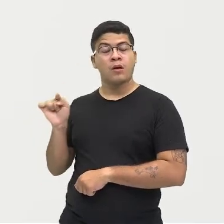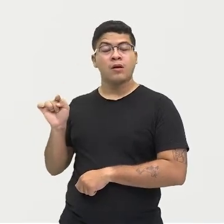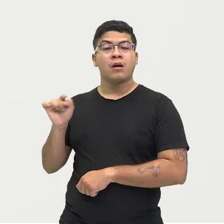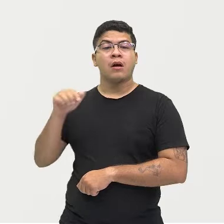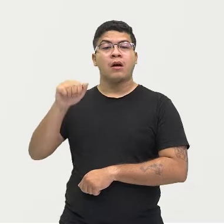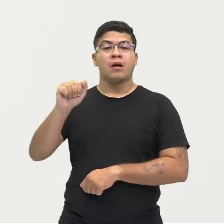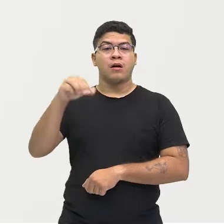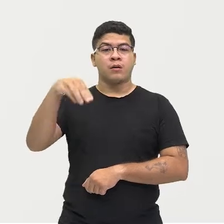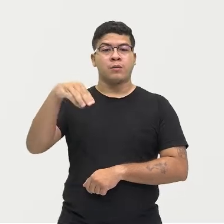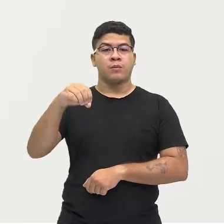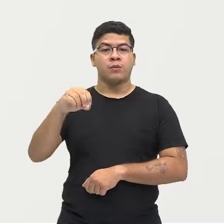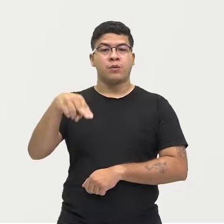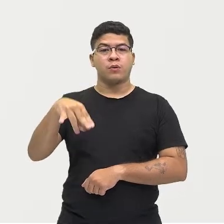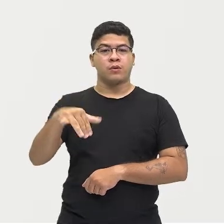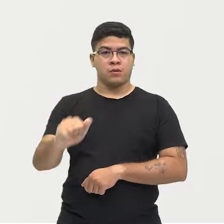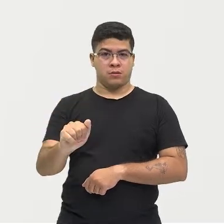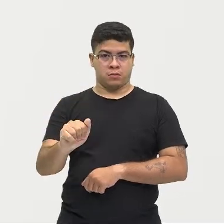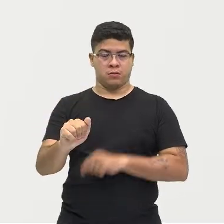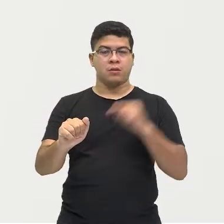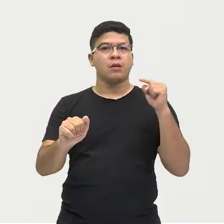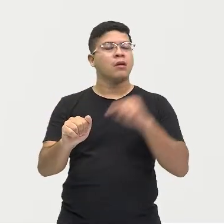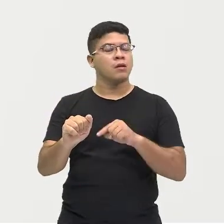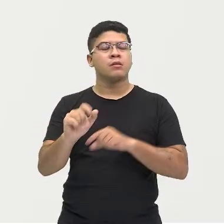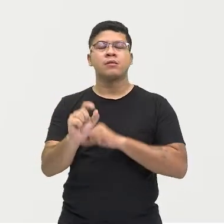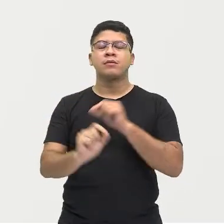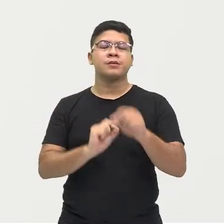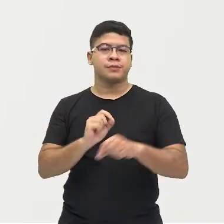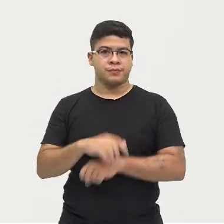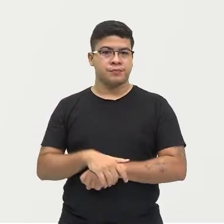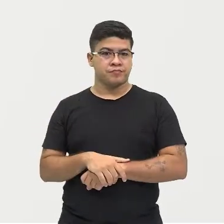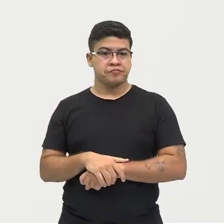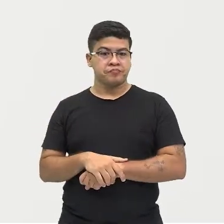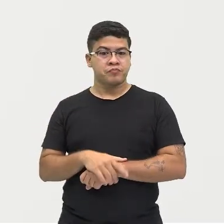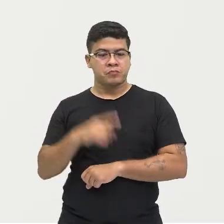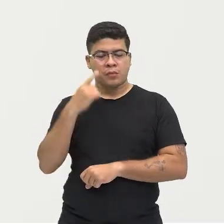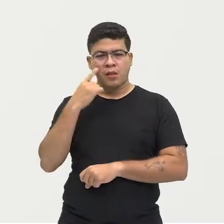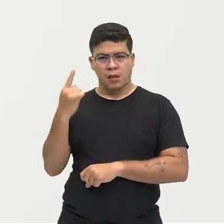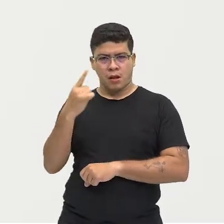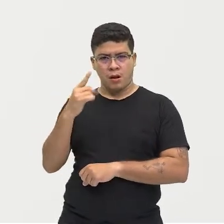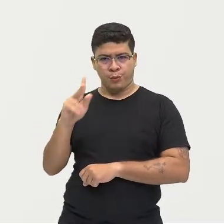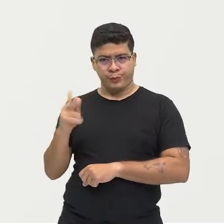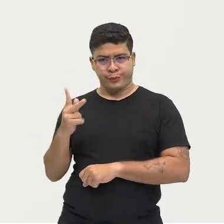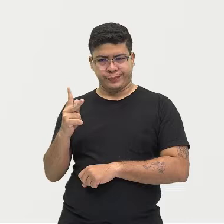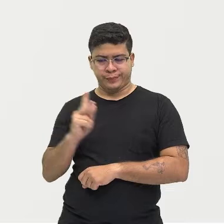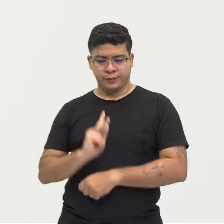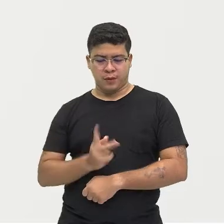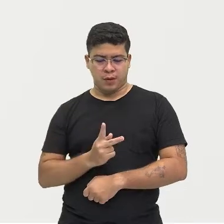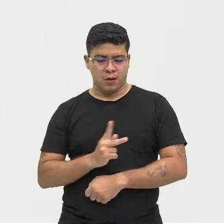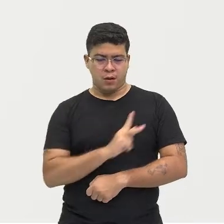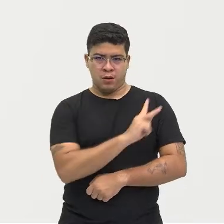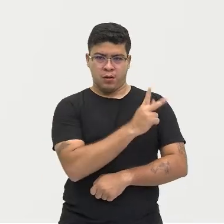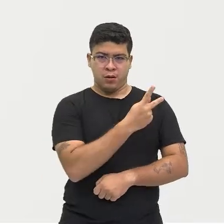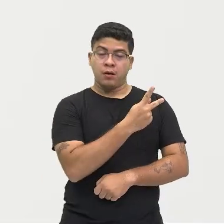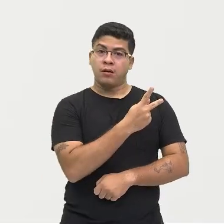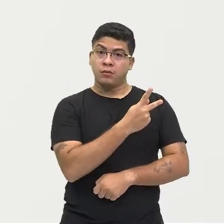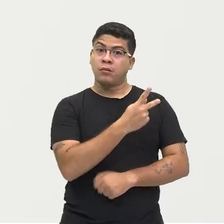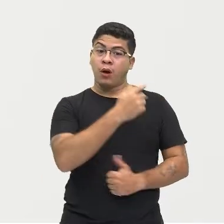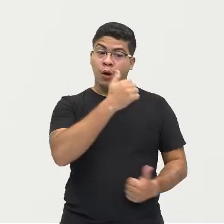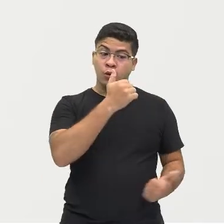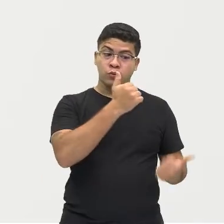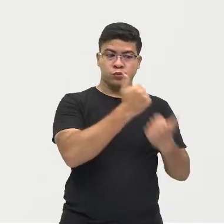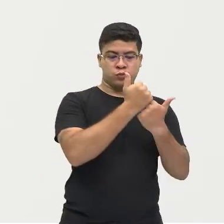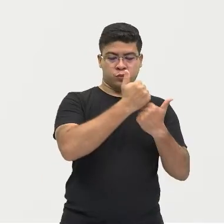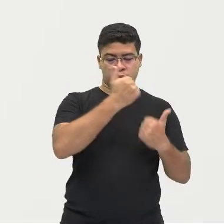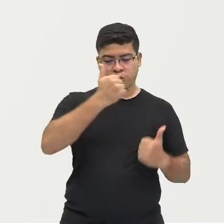3 hidrogênios. Quando um desses 3 hidrogênios é substituído por um radical orgânico, passou a